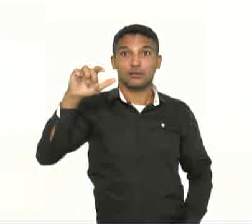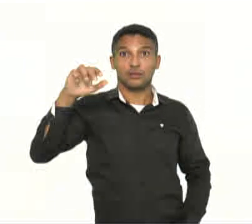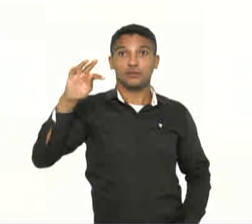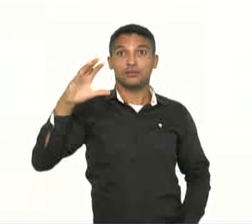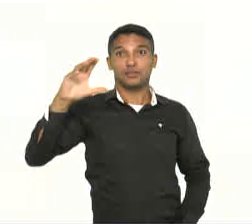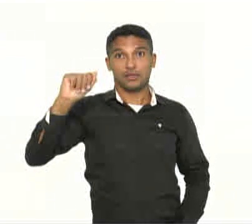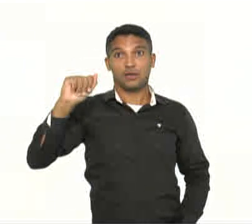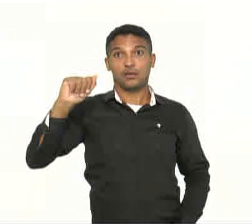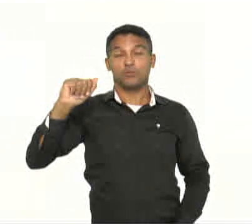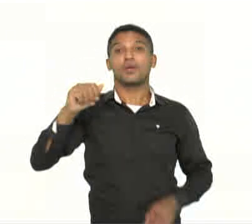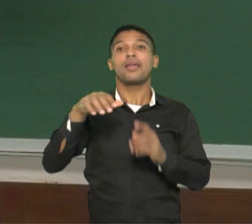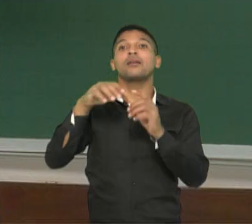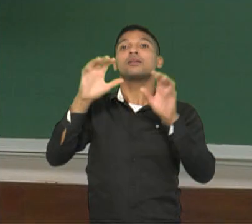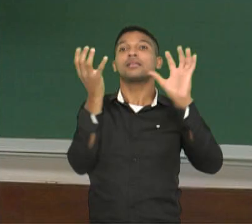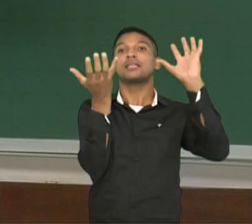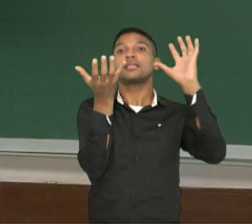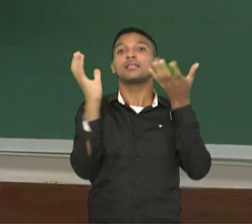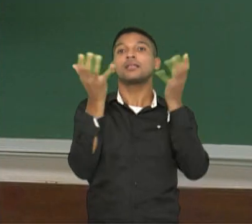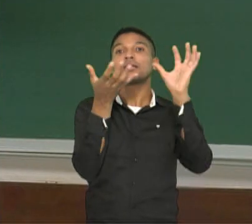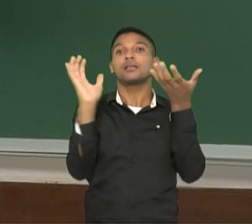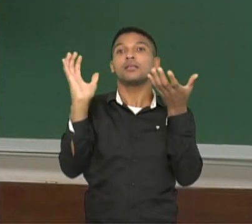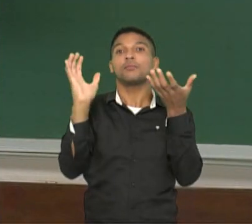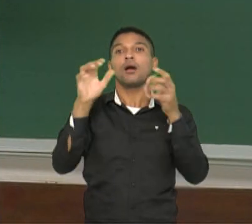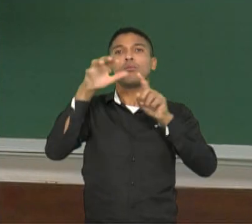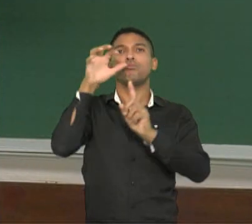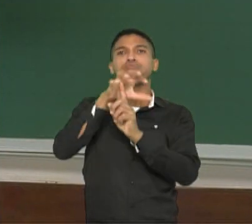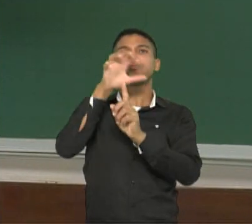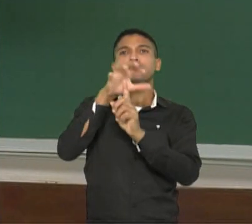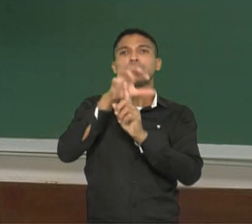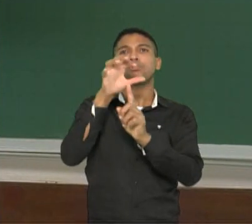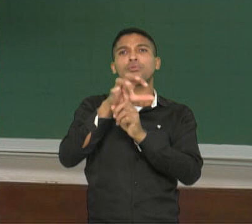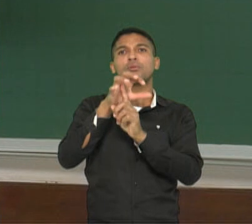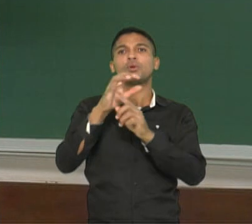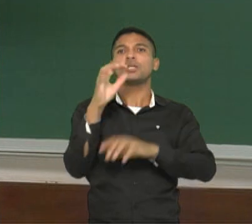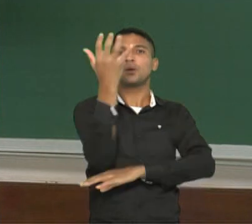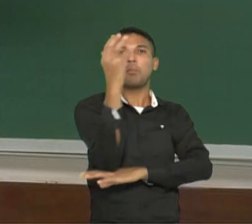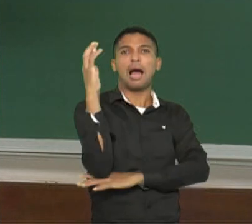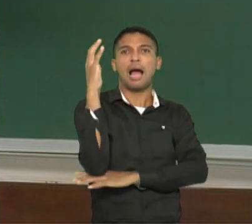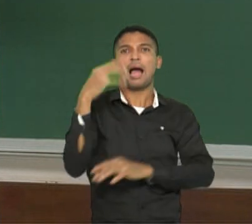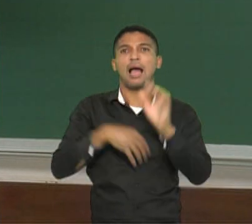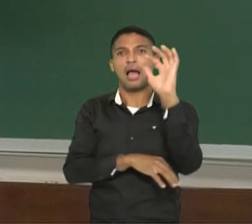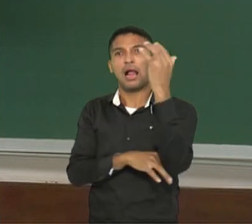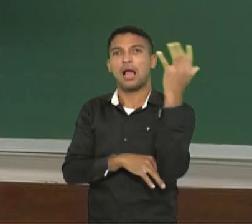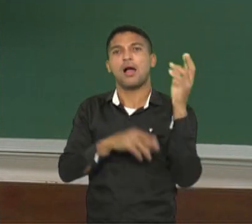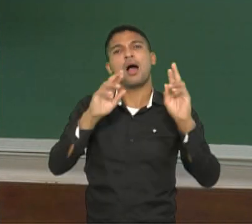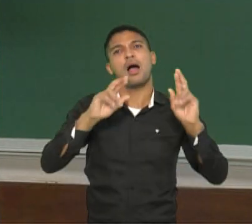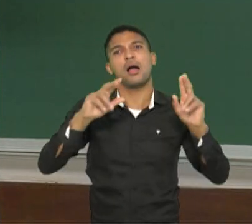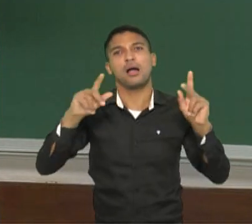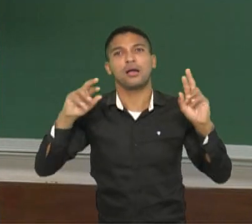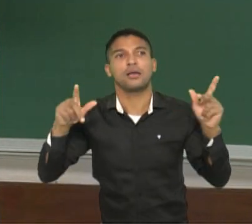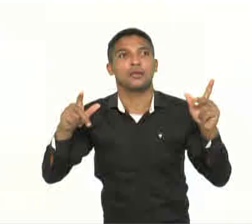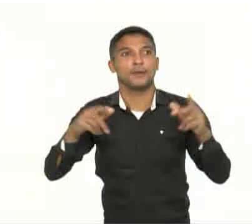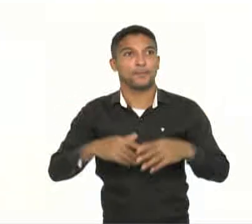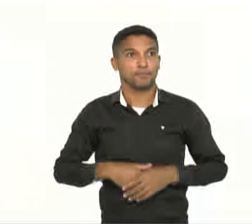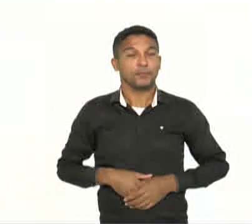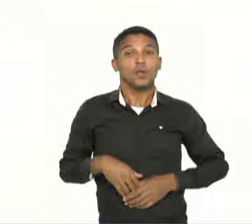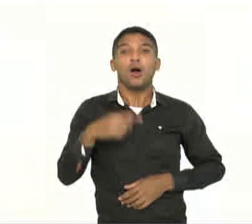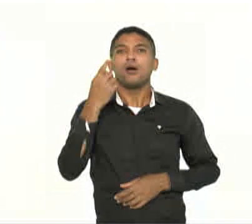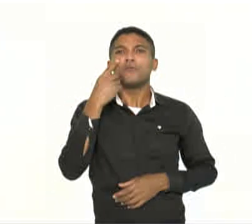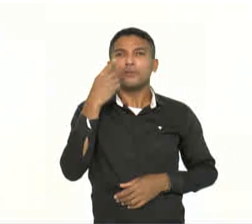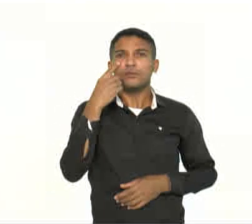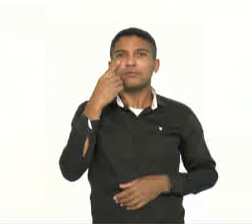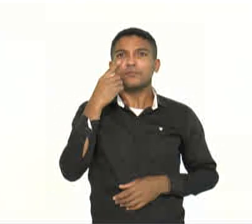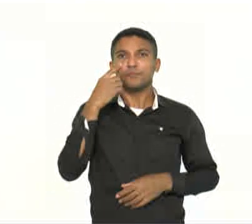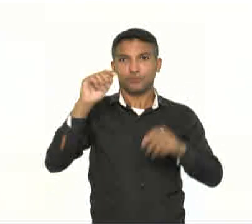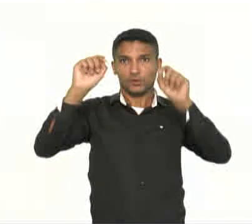Então, aqui eu trago para você, ó, as duas imagens do lado esquerdo da sua tela, a primeira, a superior, sendo da Mata Atlântica,